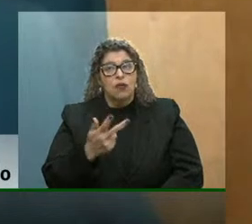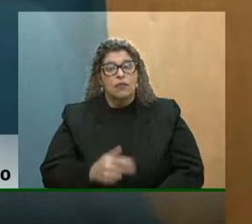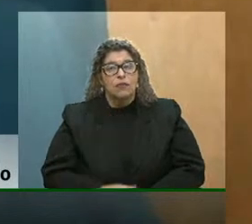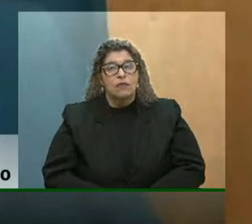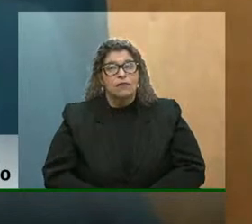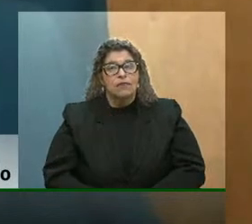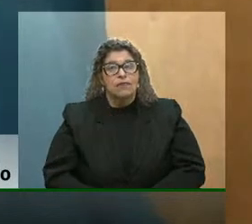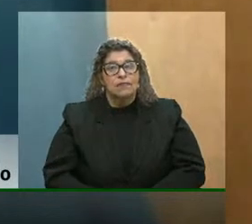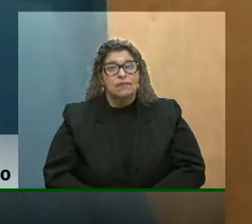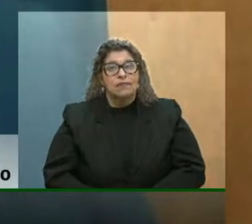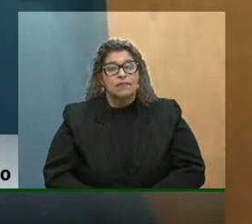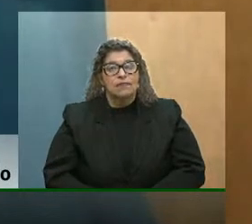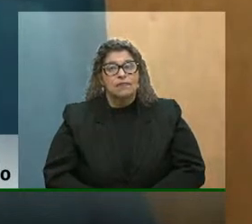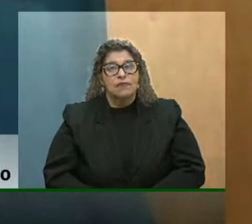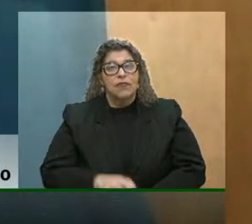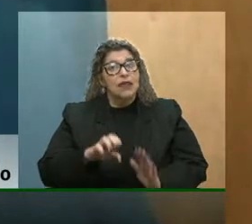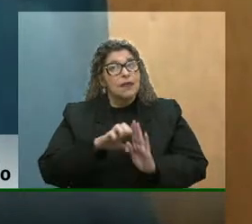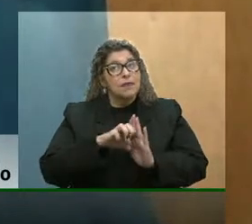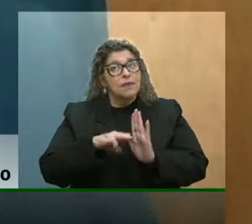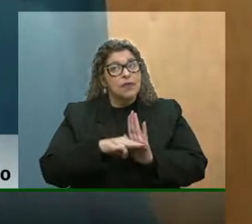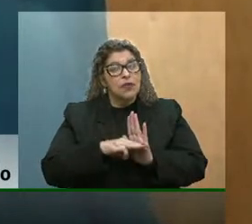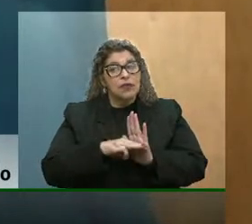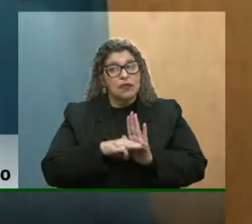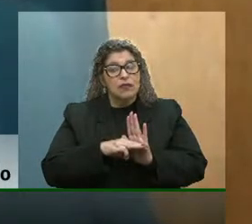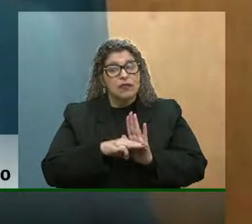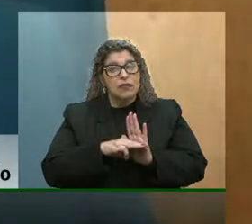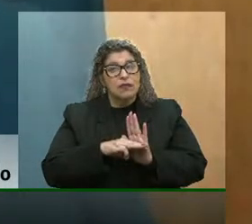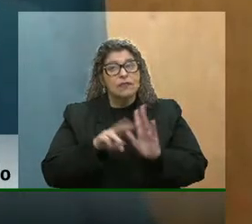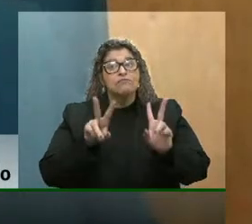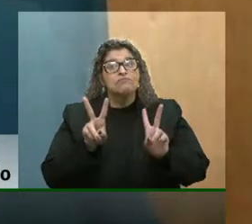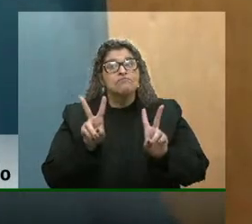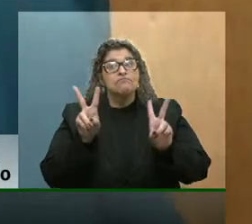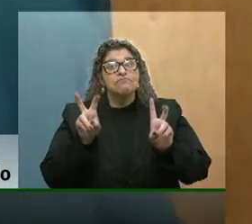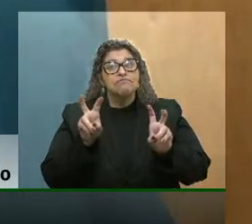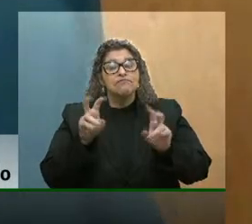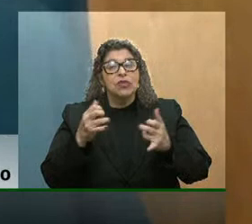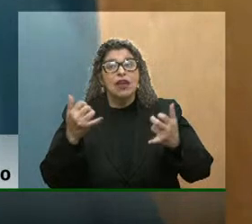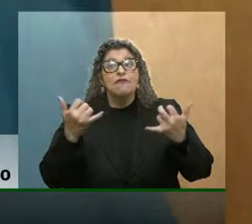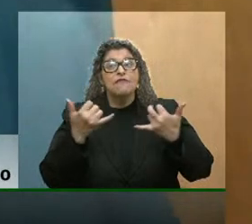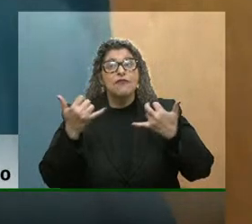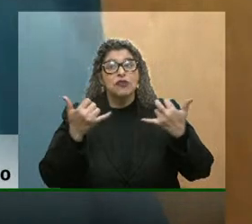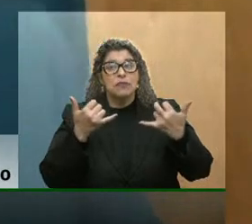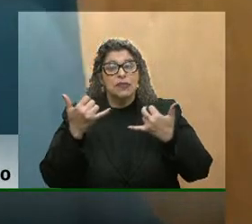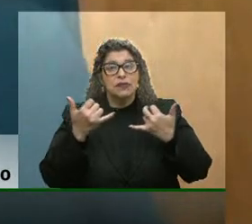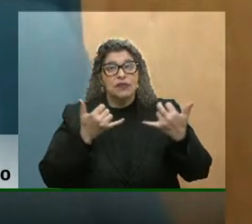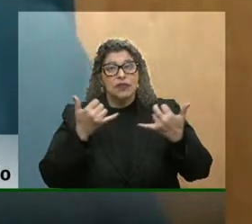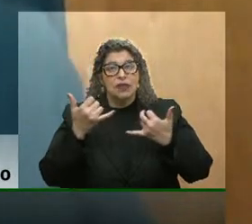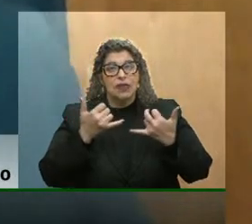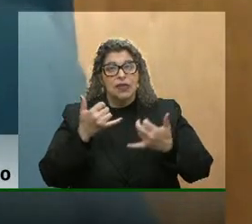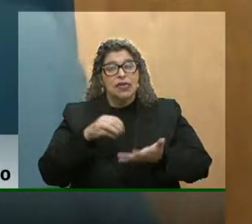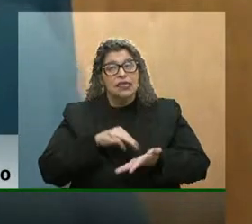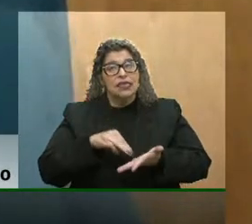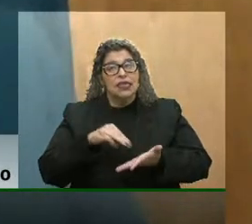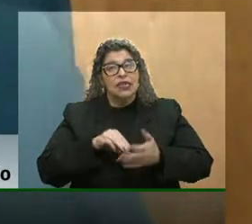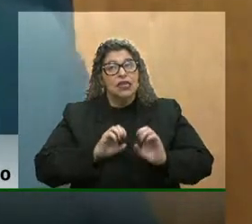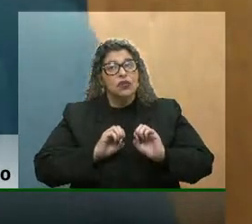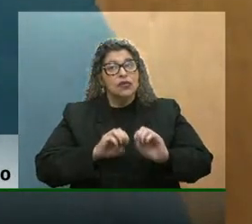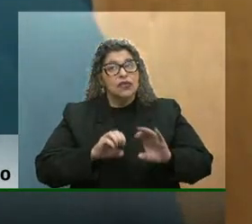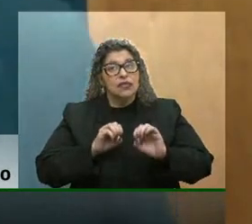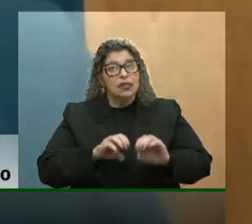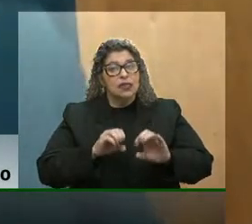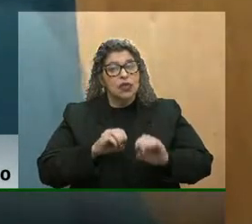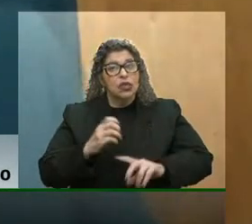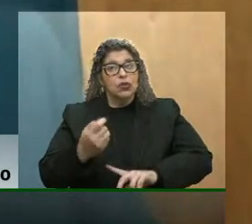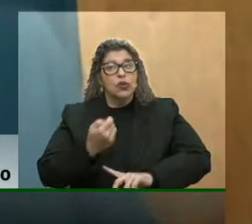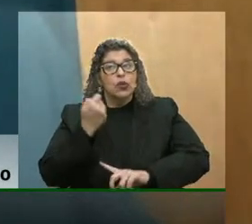A nossa emenda, presidente, foi feita em cima da informação da Secretaria de Educação do Estado do Rio Grande do